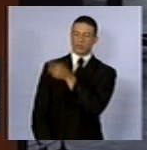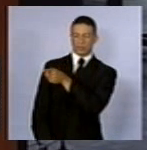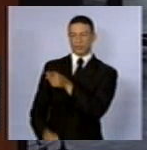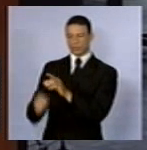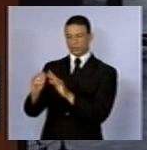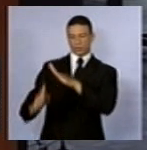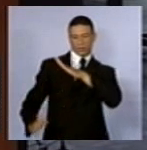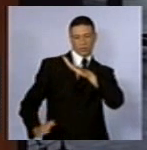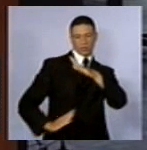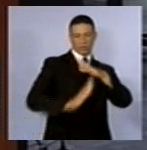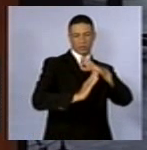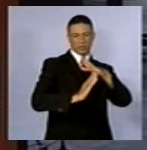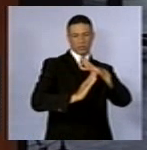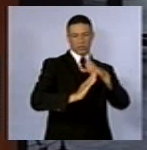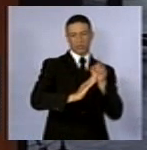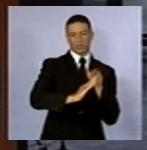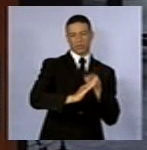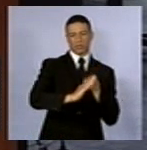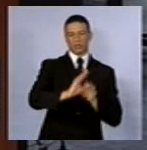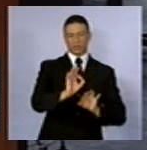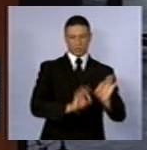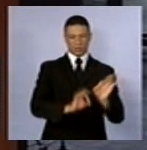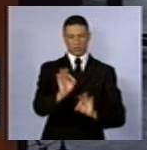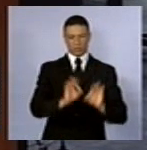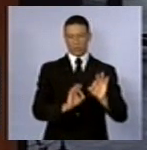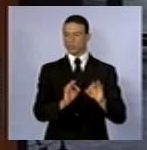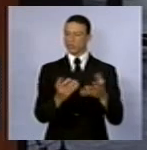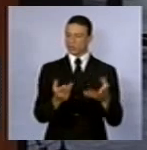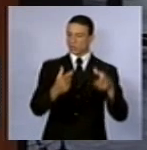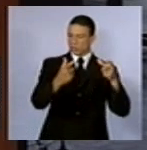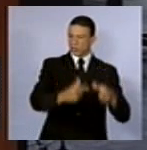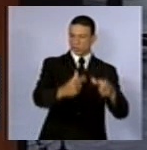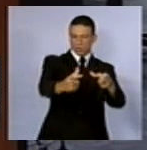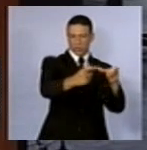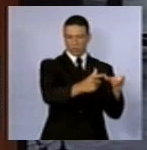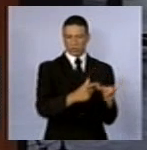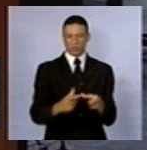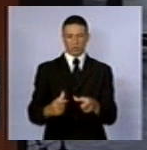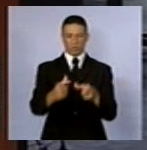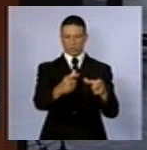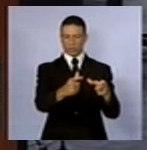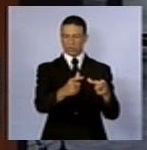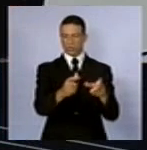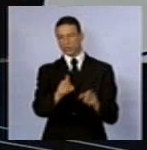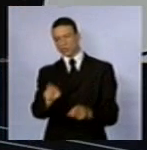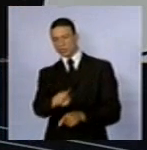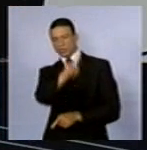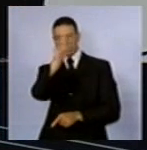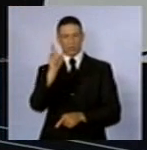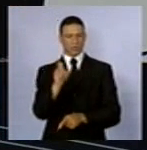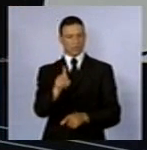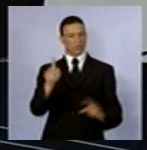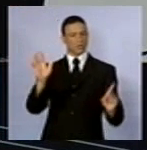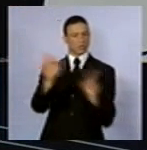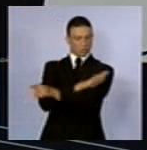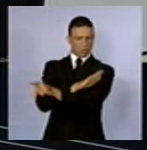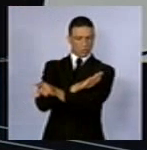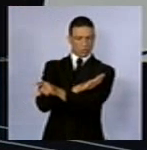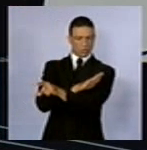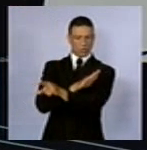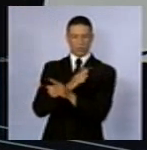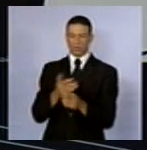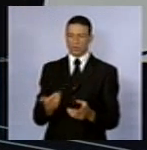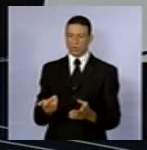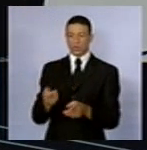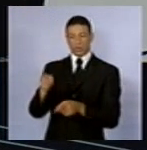limites para o pessoal que atua diretamente na área deixar aqui no no ar uma pergunta até e o